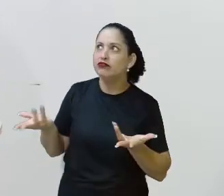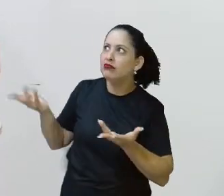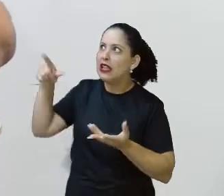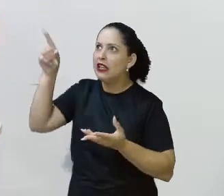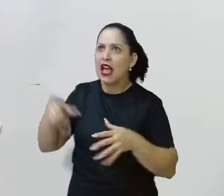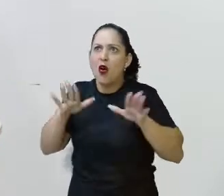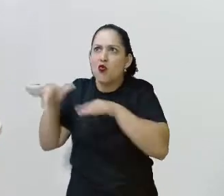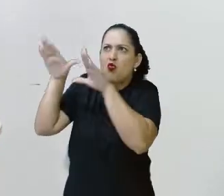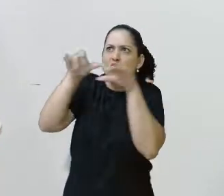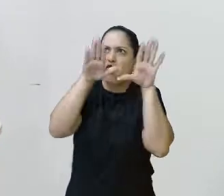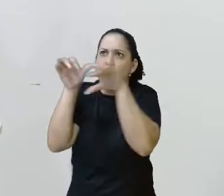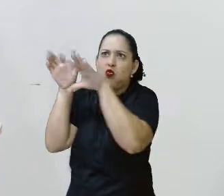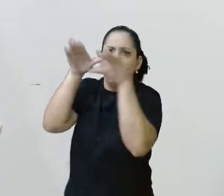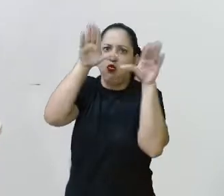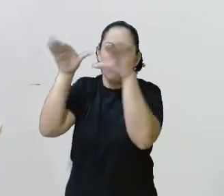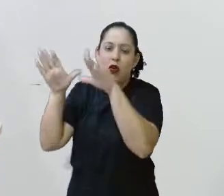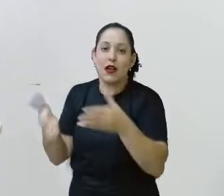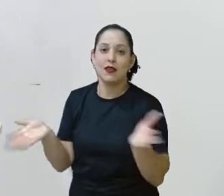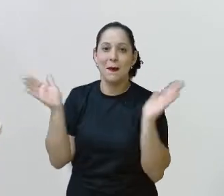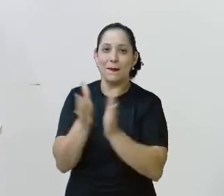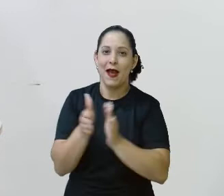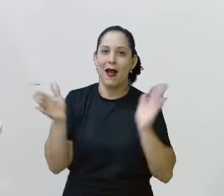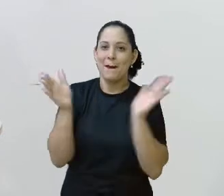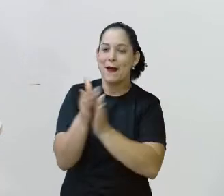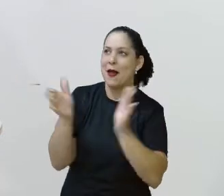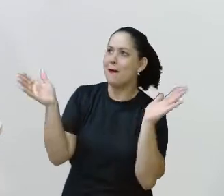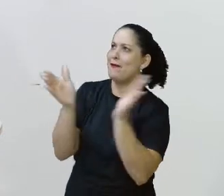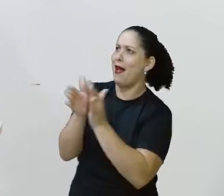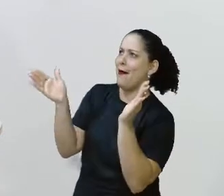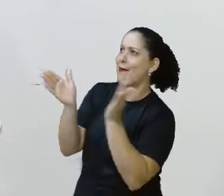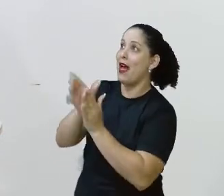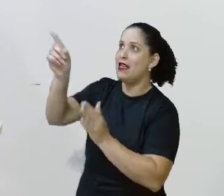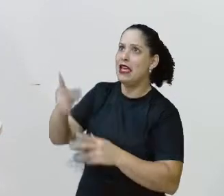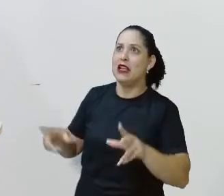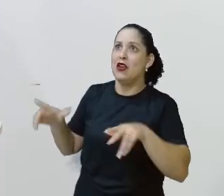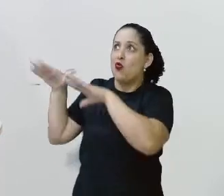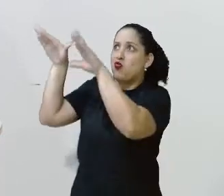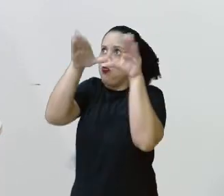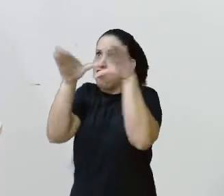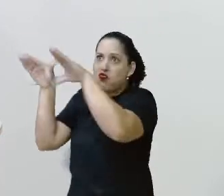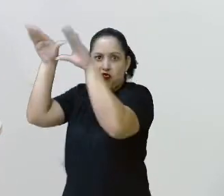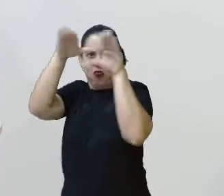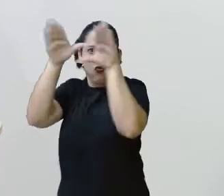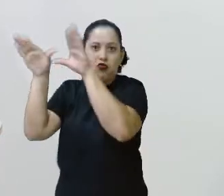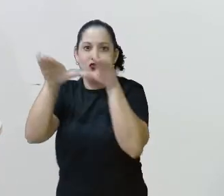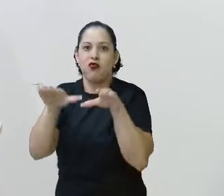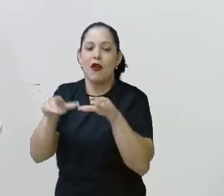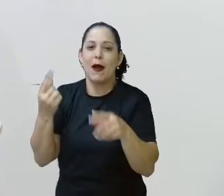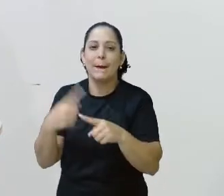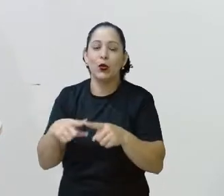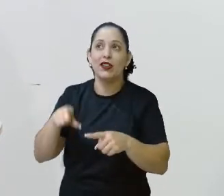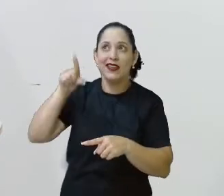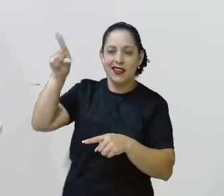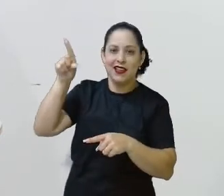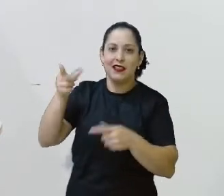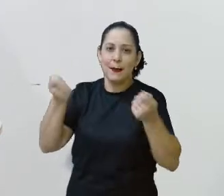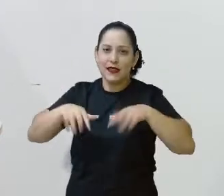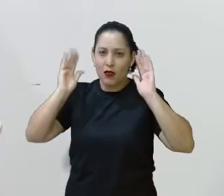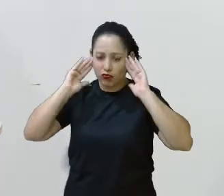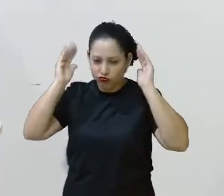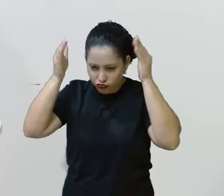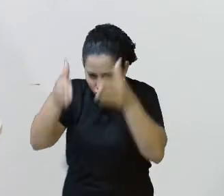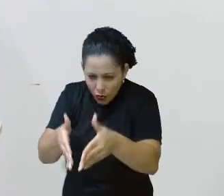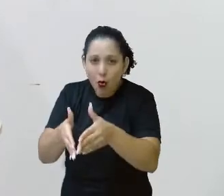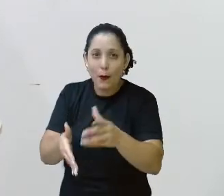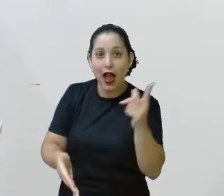maluco lá, se a gente começa a bater palmas. E aí ele fica, porque é preciso que ele tenha uma concentração para